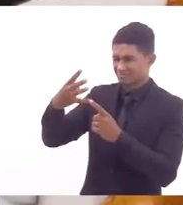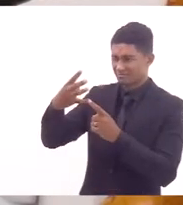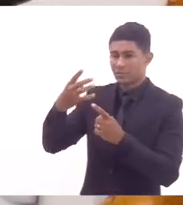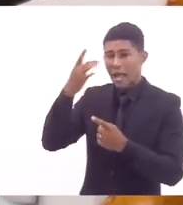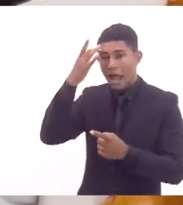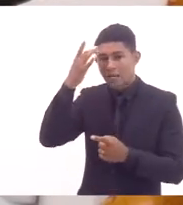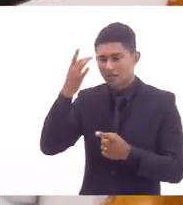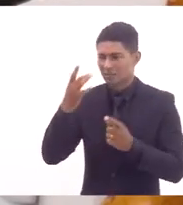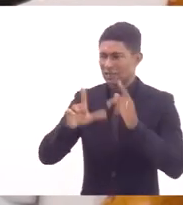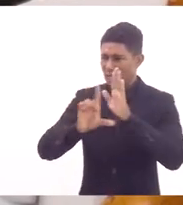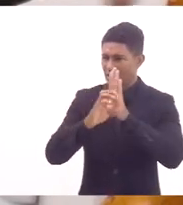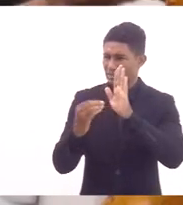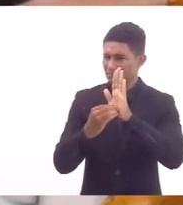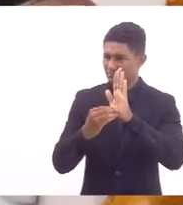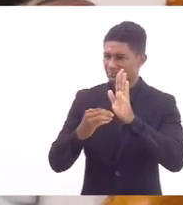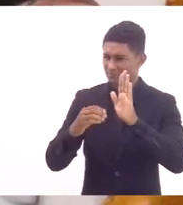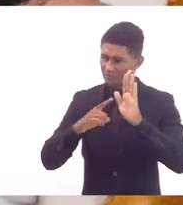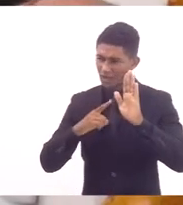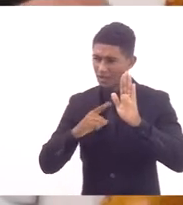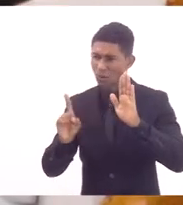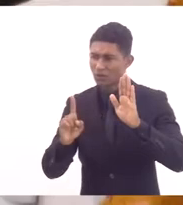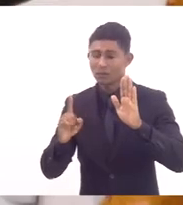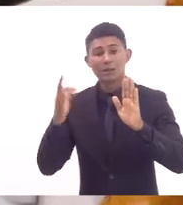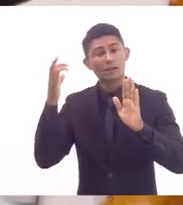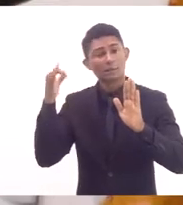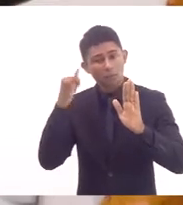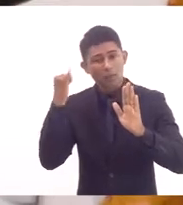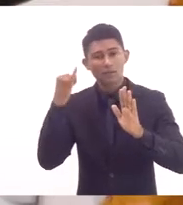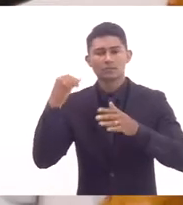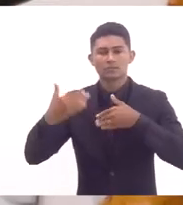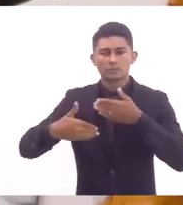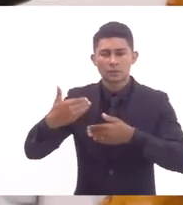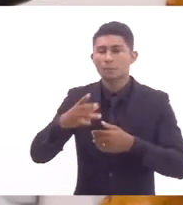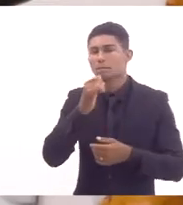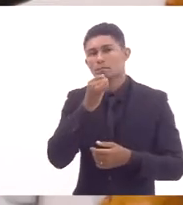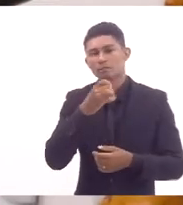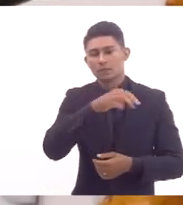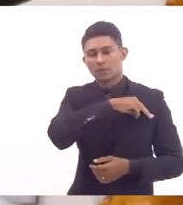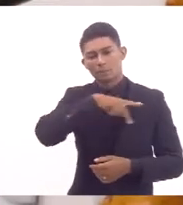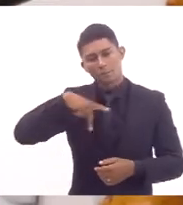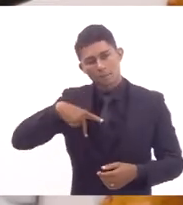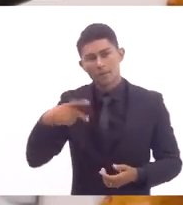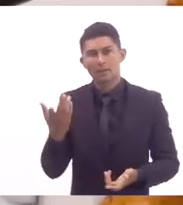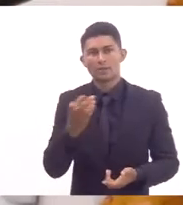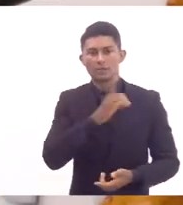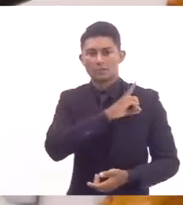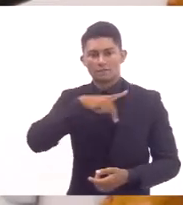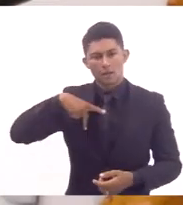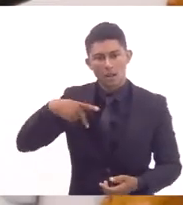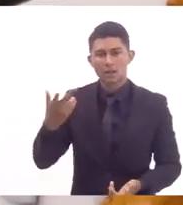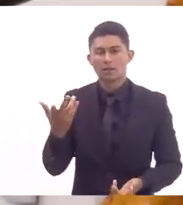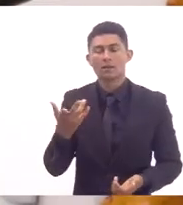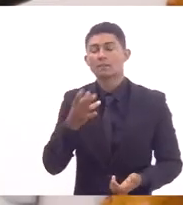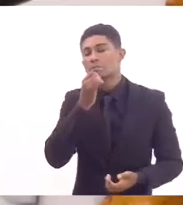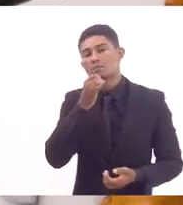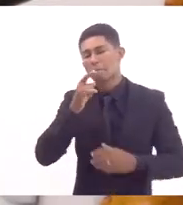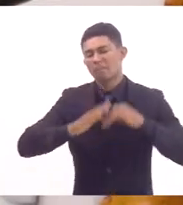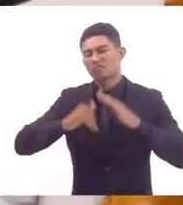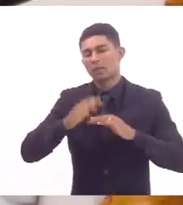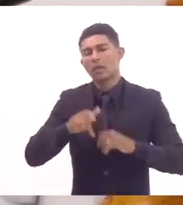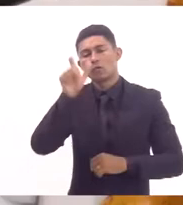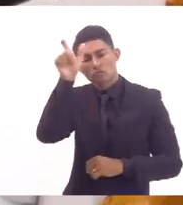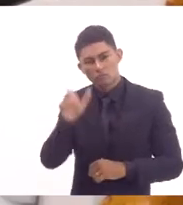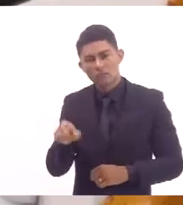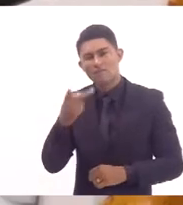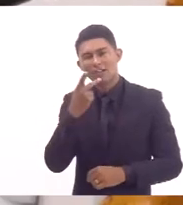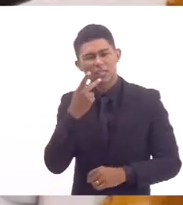avançar mais porque depois quando chega na Defensoria quando chega no Mp tá muito bem pessoal fala não mas o que eu fiz não é discriminatória